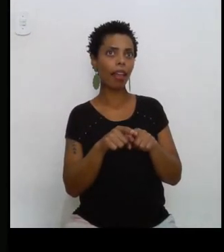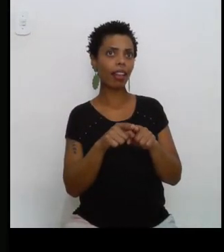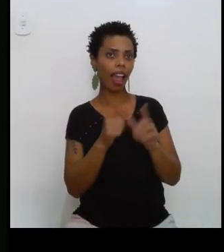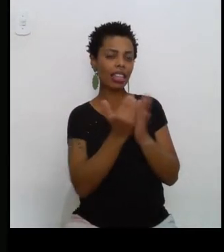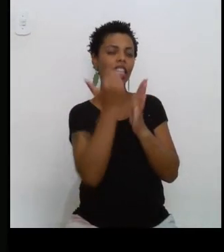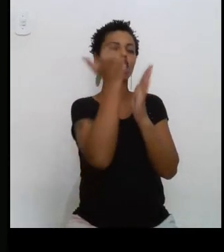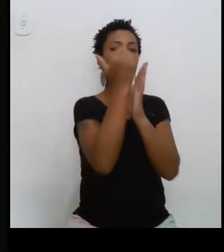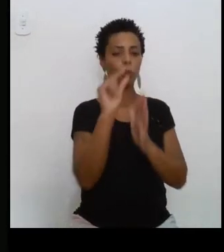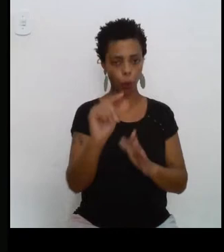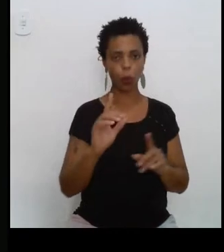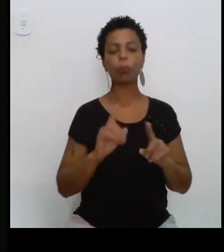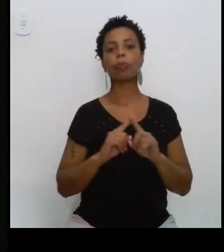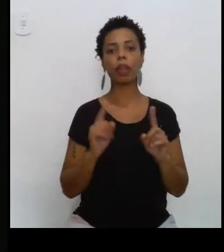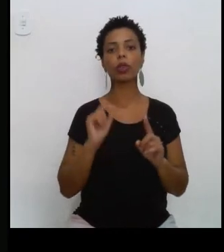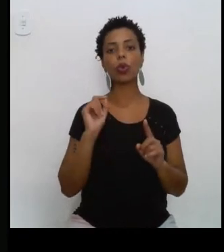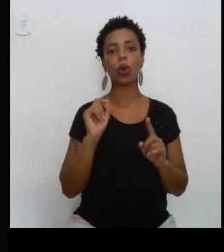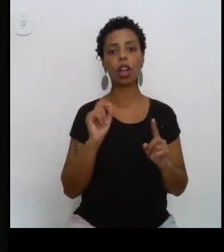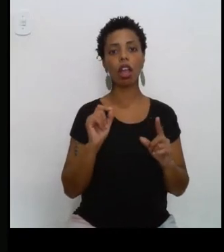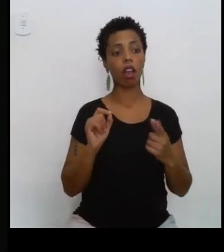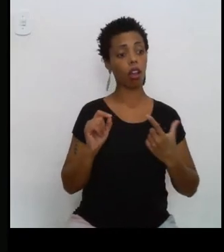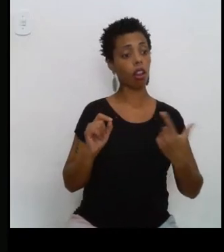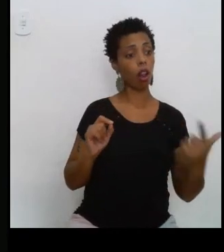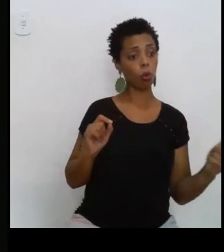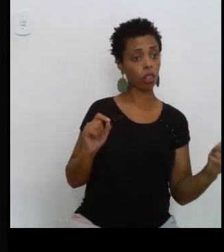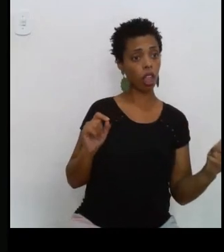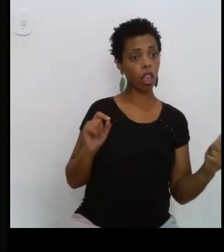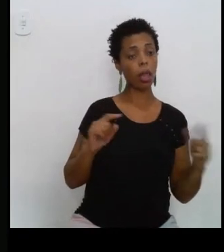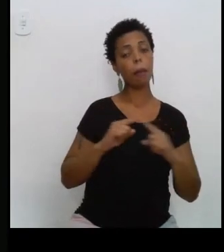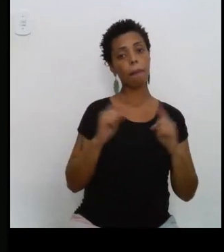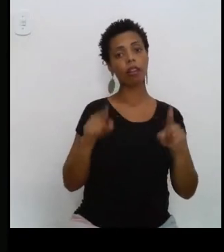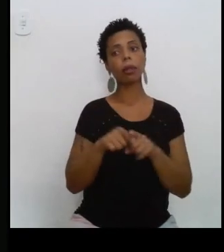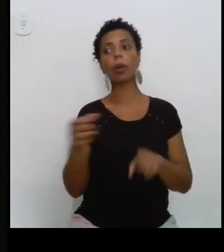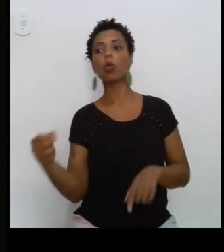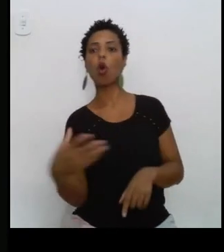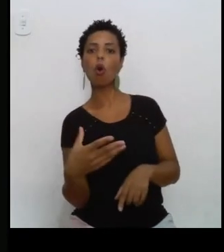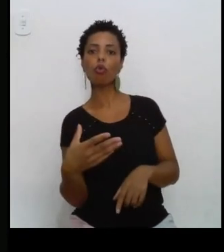eu tô entre o inexistente e o novo é